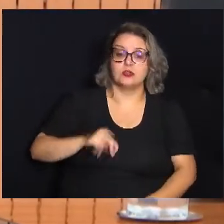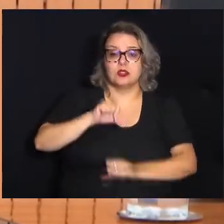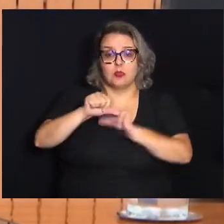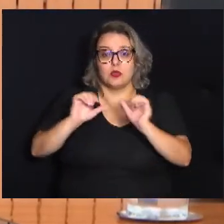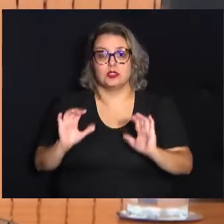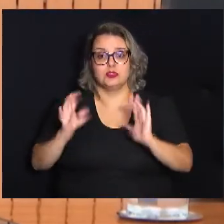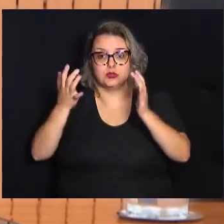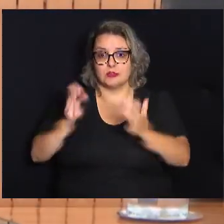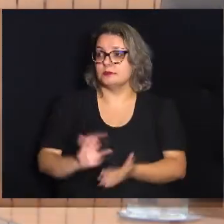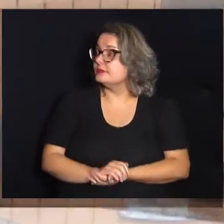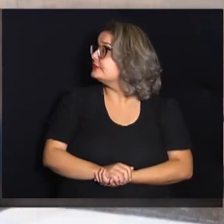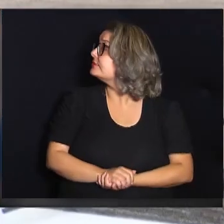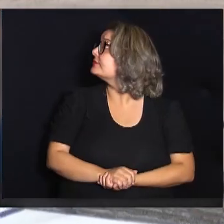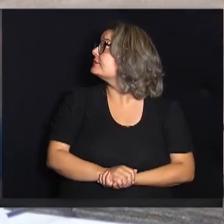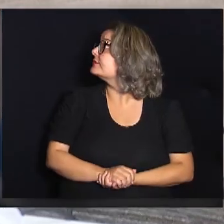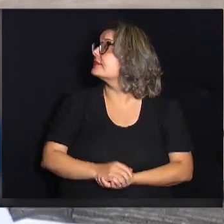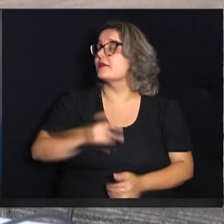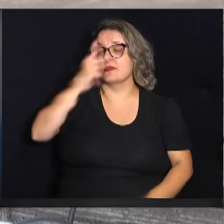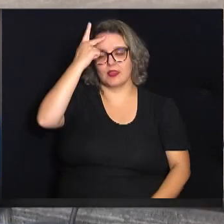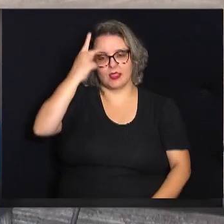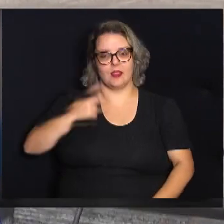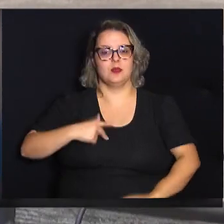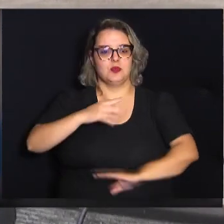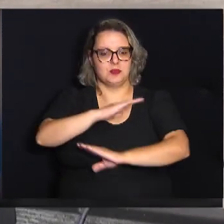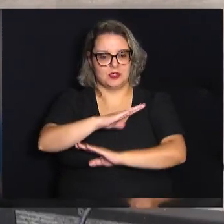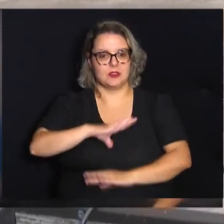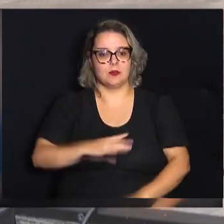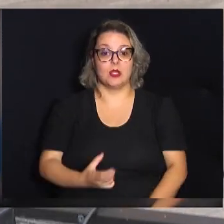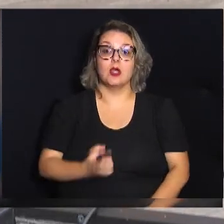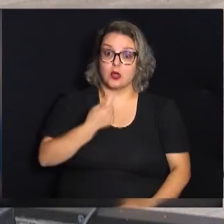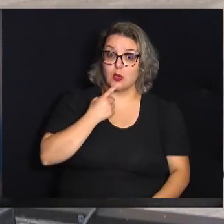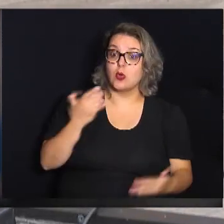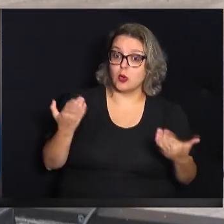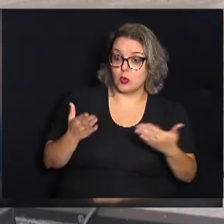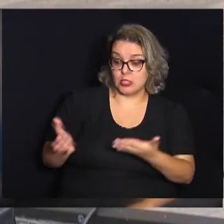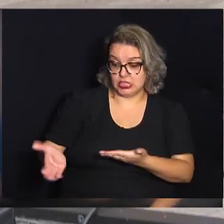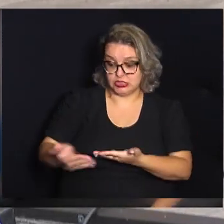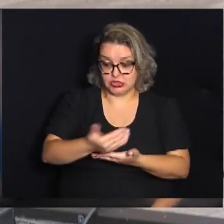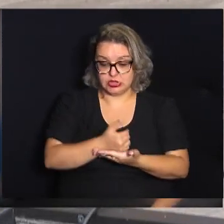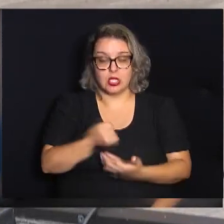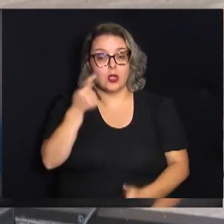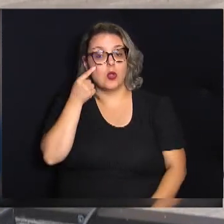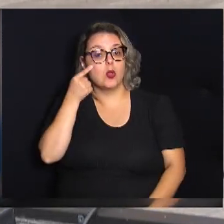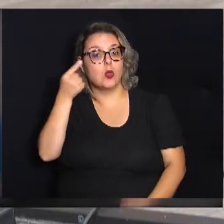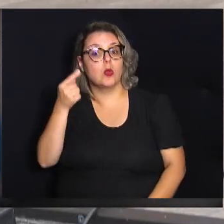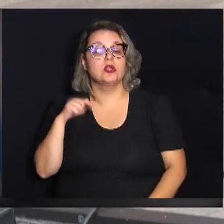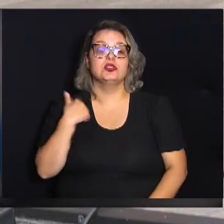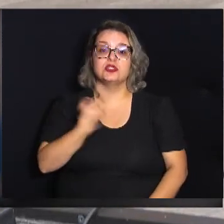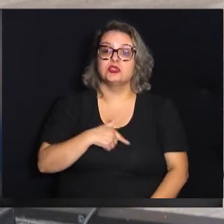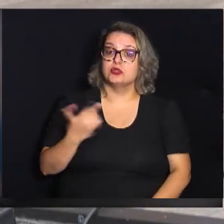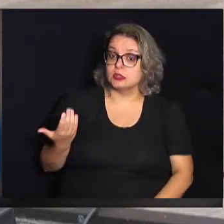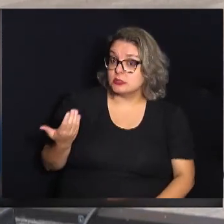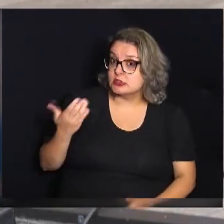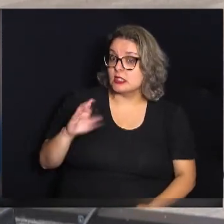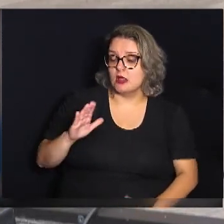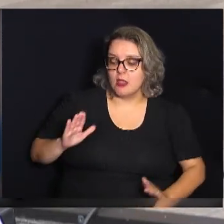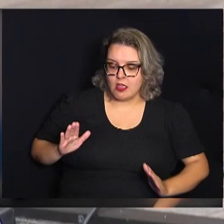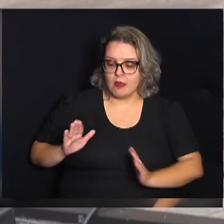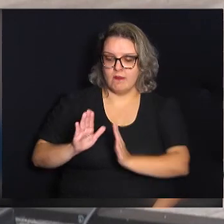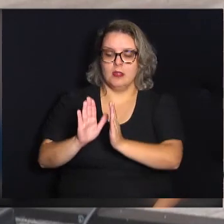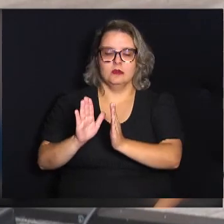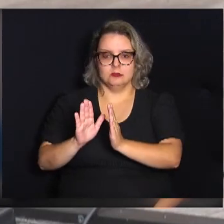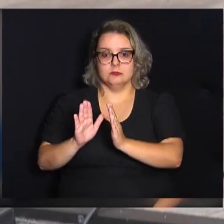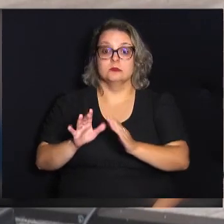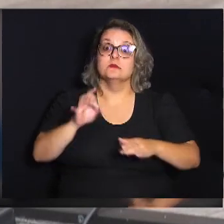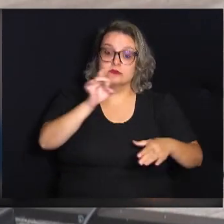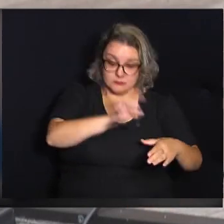decorrentes da mudança no clima. A própria Câmara Municipal, ela hoje acolheu a ideia de nós lançarmos